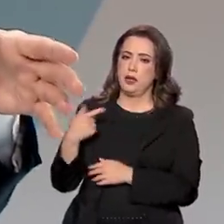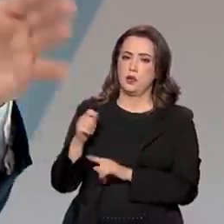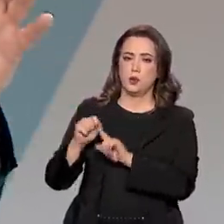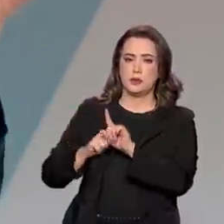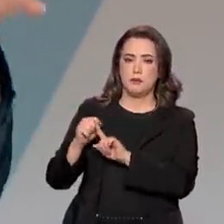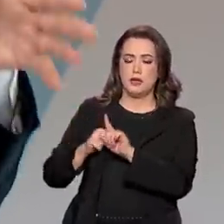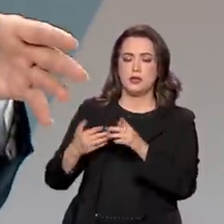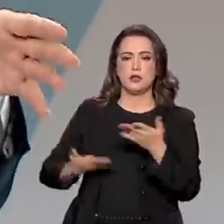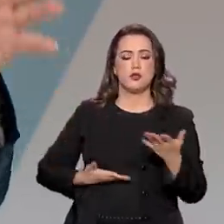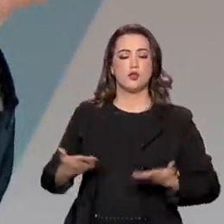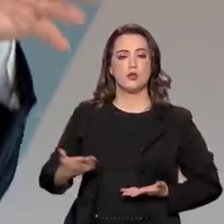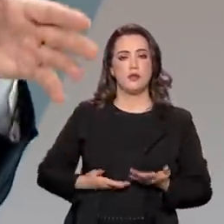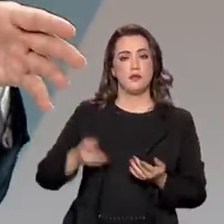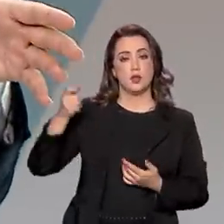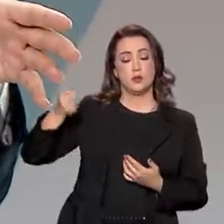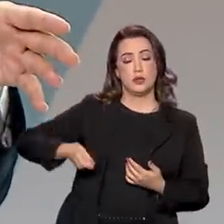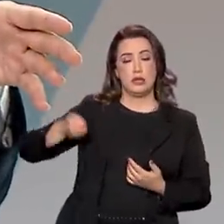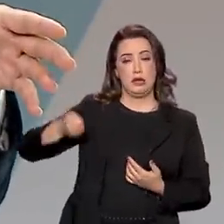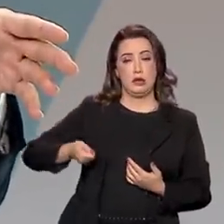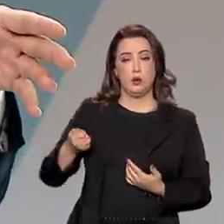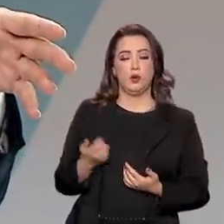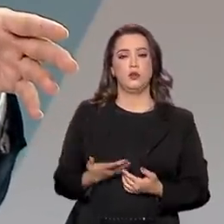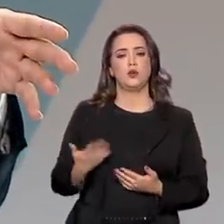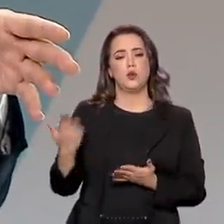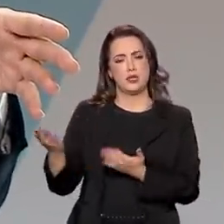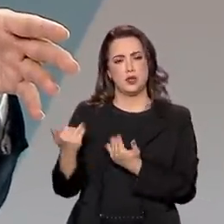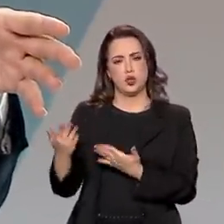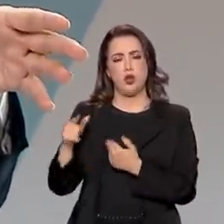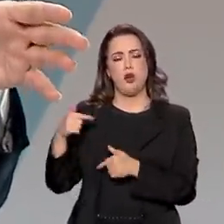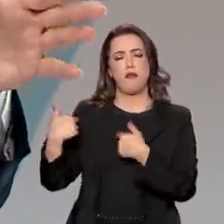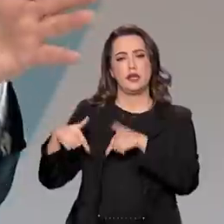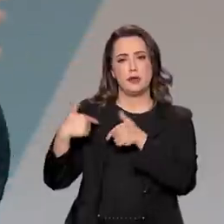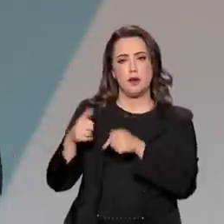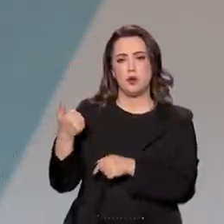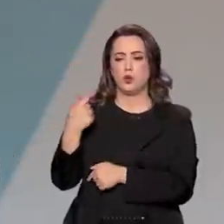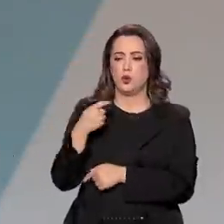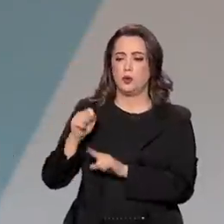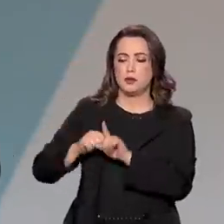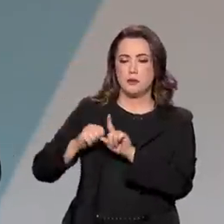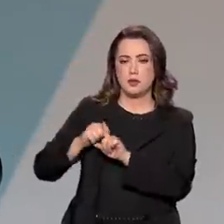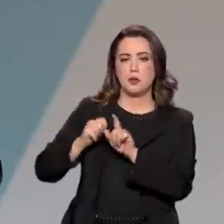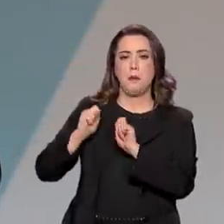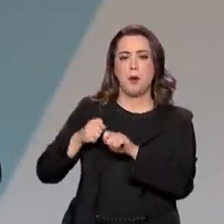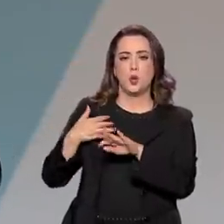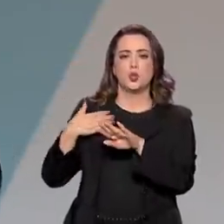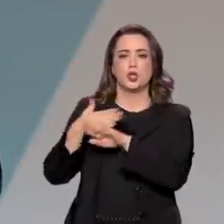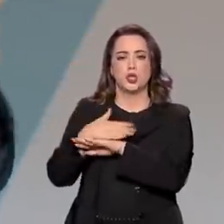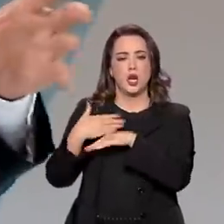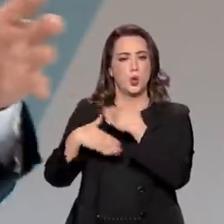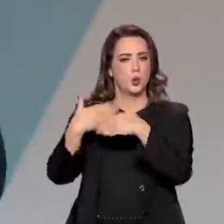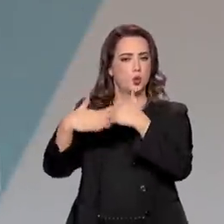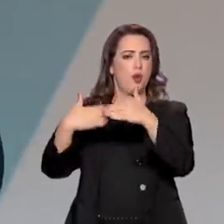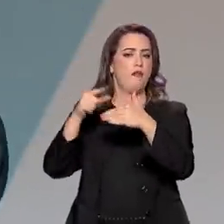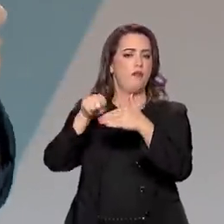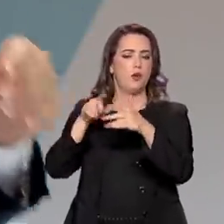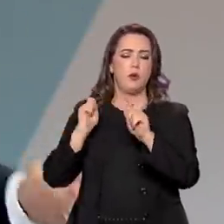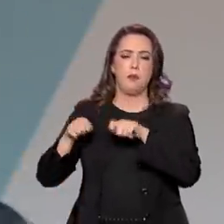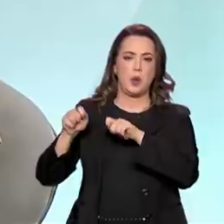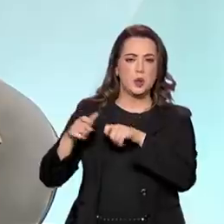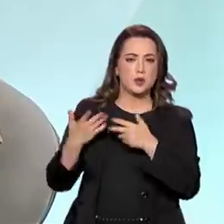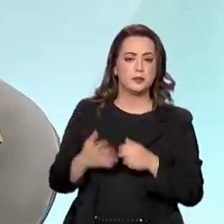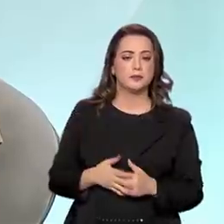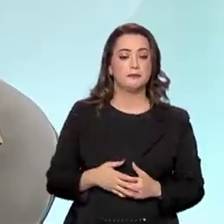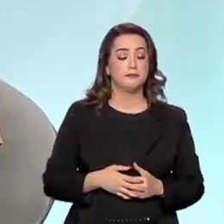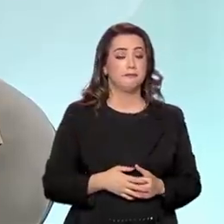serviço obrigatório esse jovem que fez os 12 meses serviço obrigatório ali ele pode continuar nas Forças Armadas depois Existe alguma possibilidade